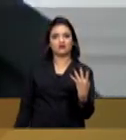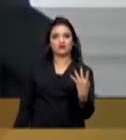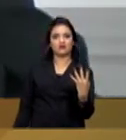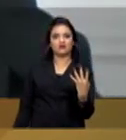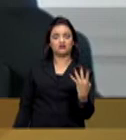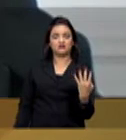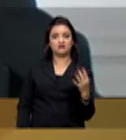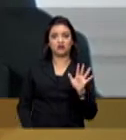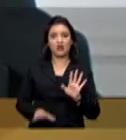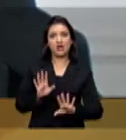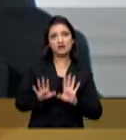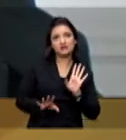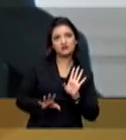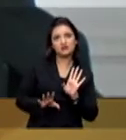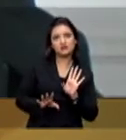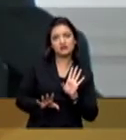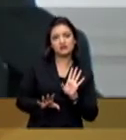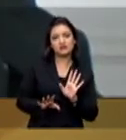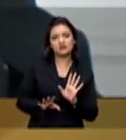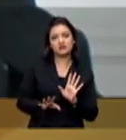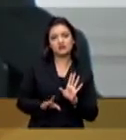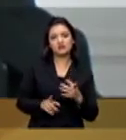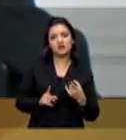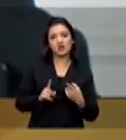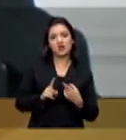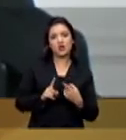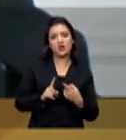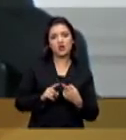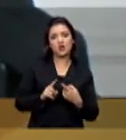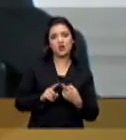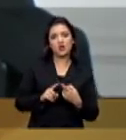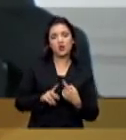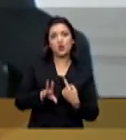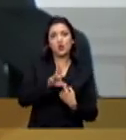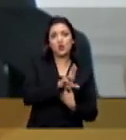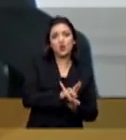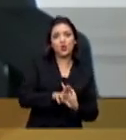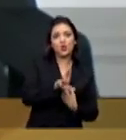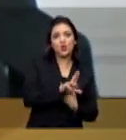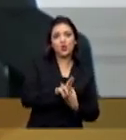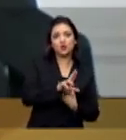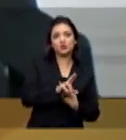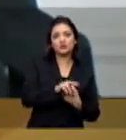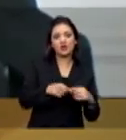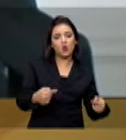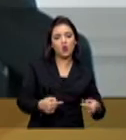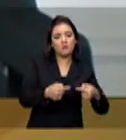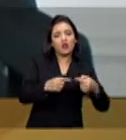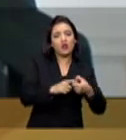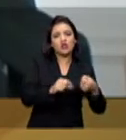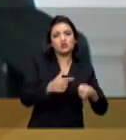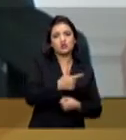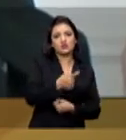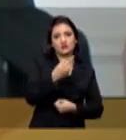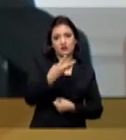Às vezes aplica o preceito normativo secundário do próprio artigo 273,